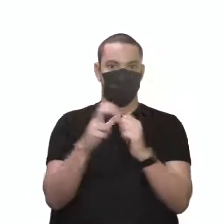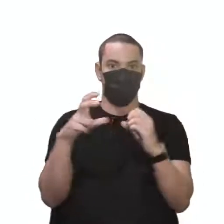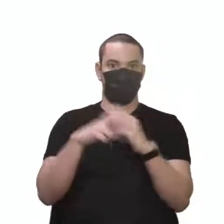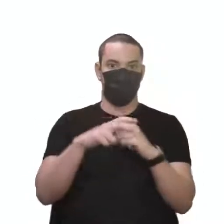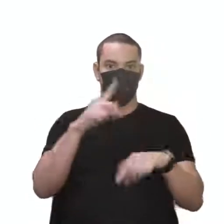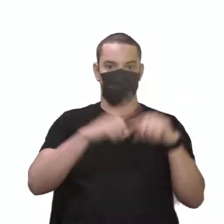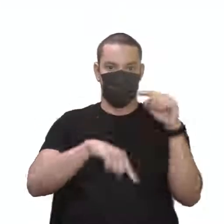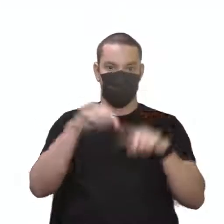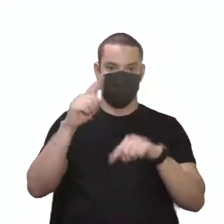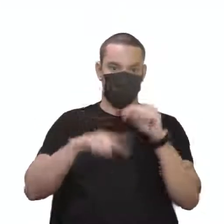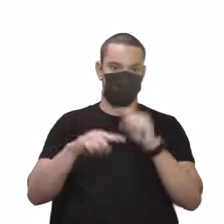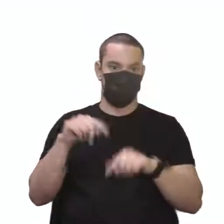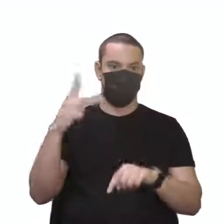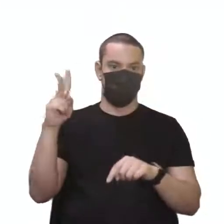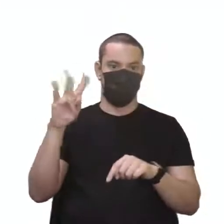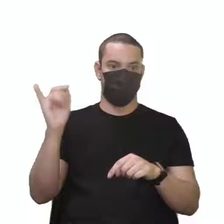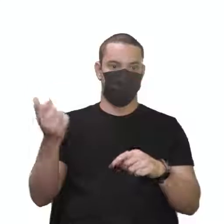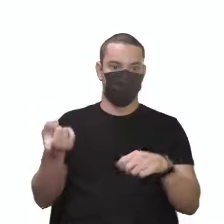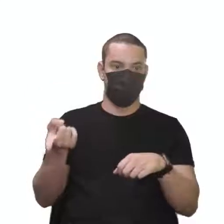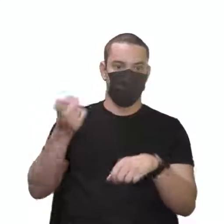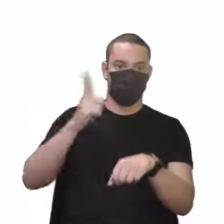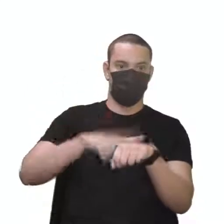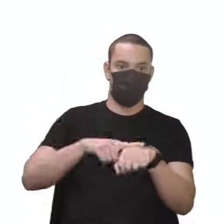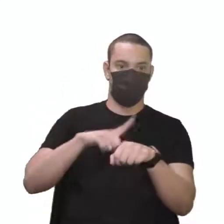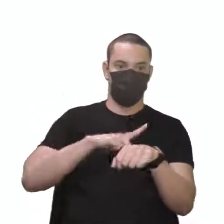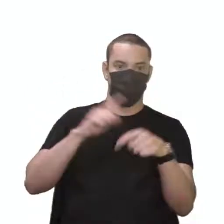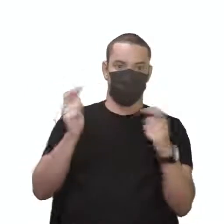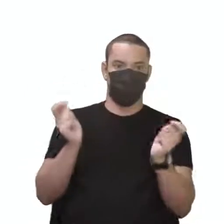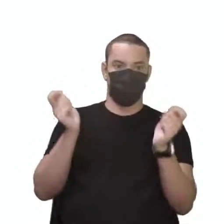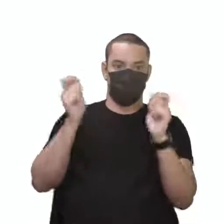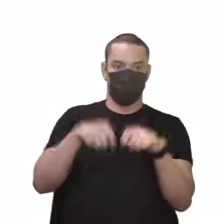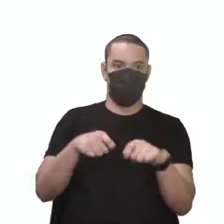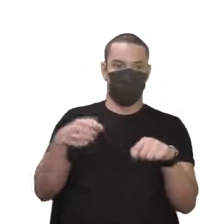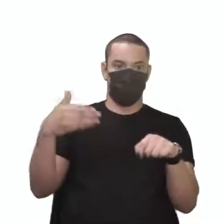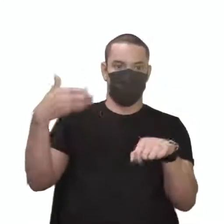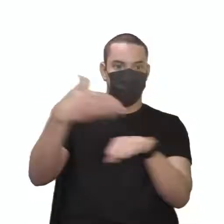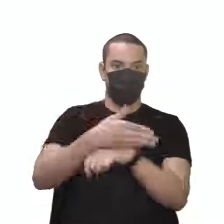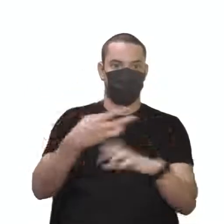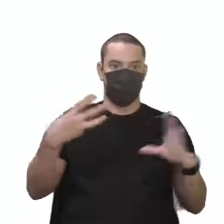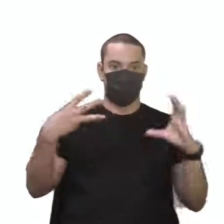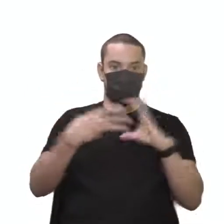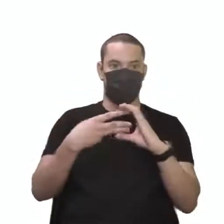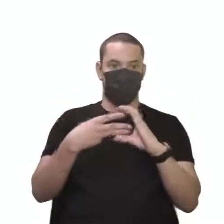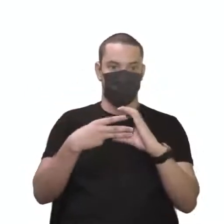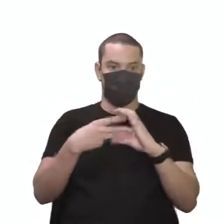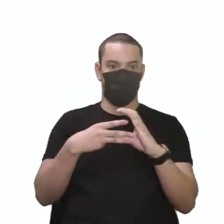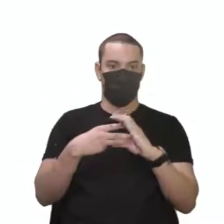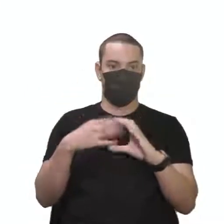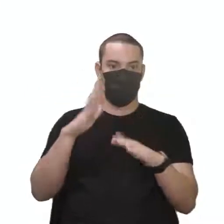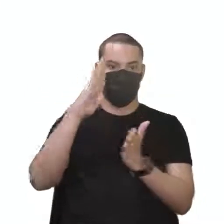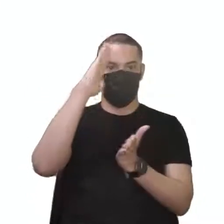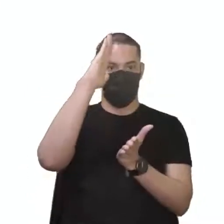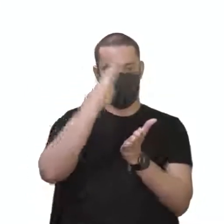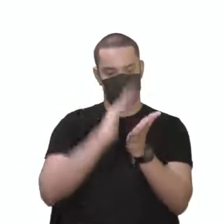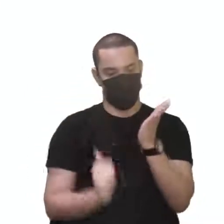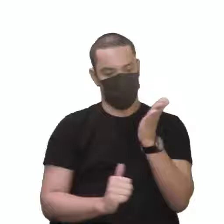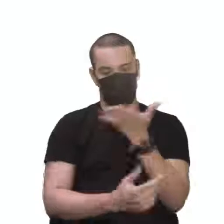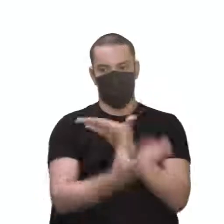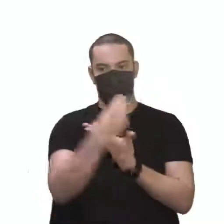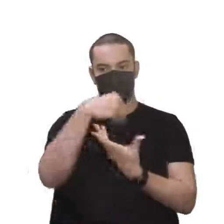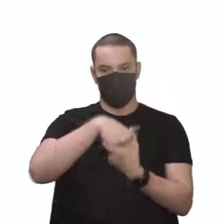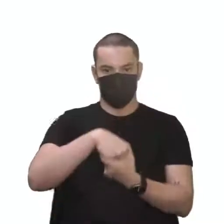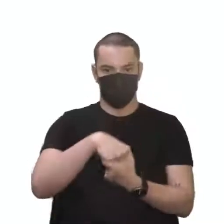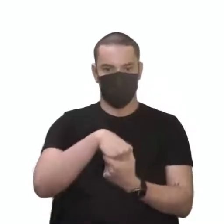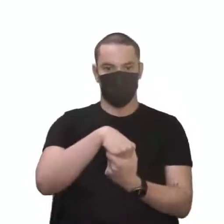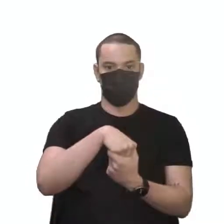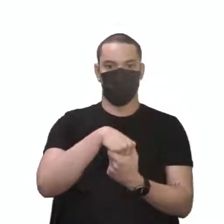viral. Esse vírus vai entrar, vai ter a capacidade de penetrar nessa célula que foi extraída de um organismo, tá